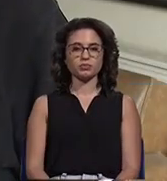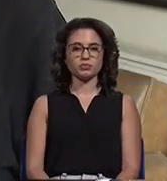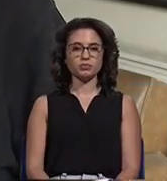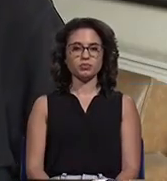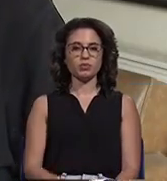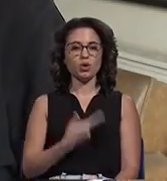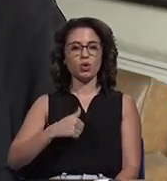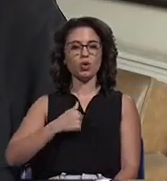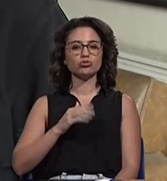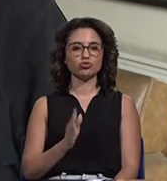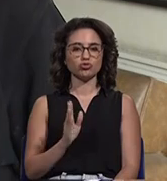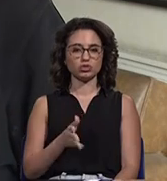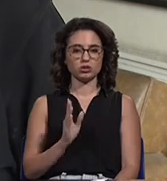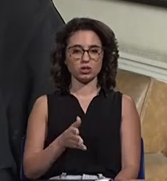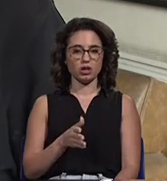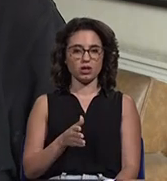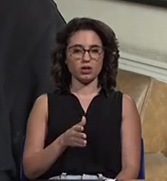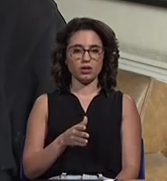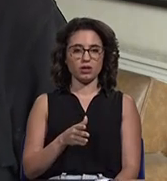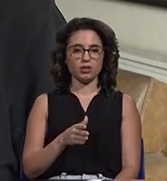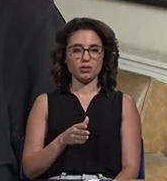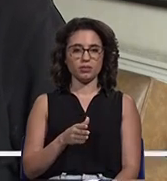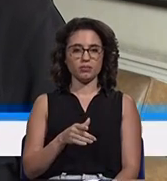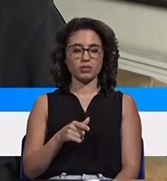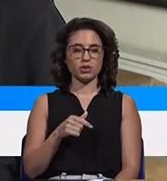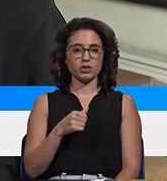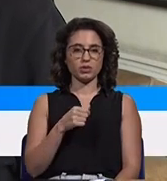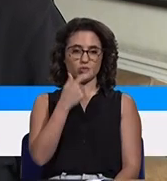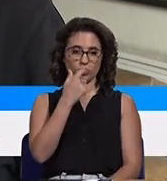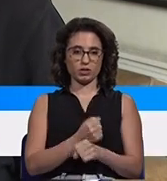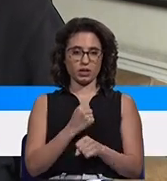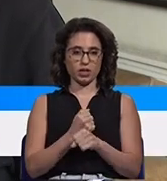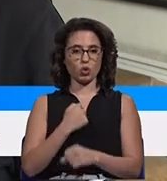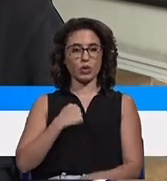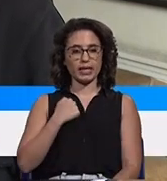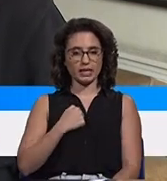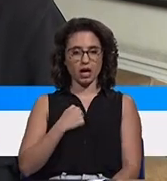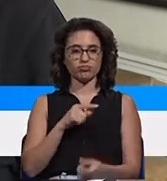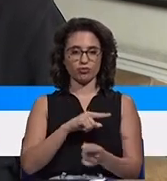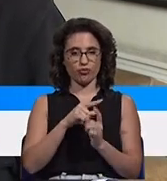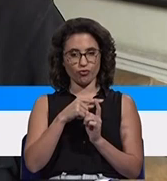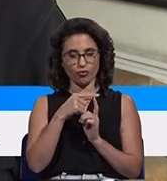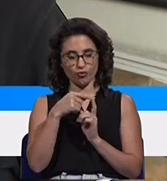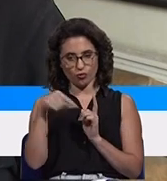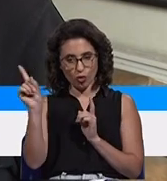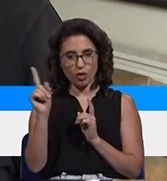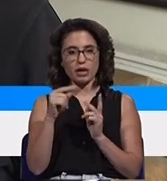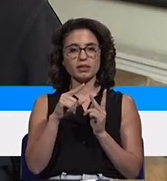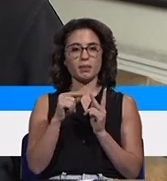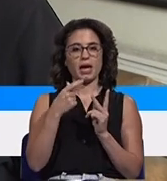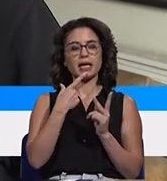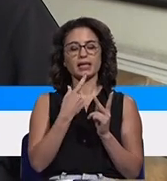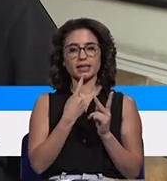tivemos presença aqui de trabalho para o Canadá, para a Inglaterra, mas com